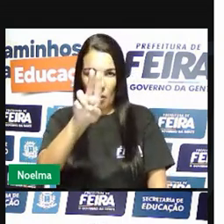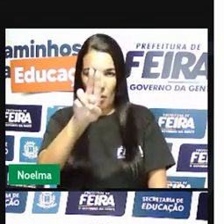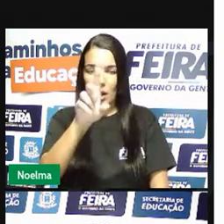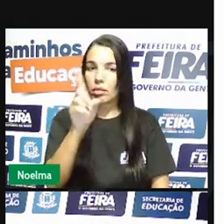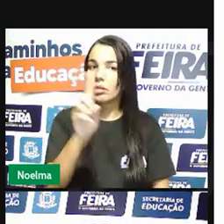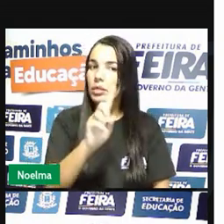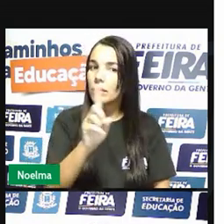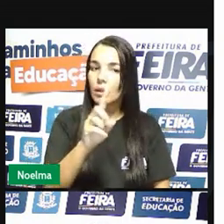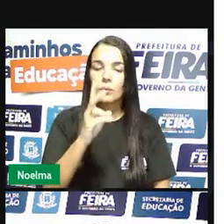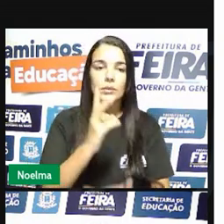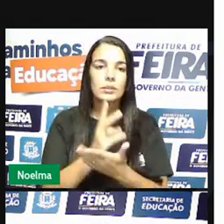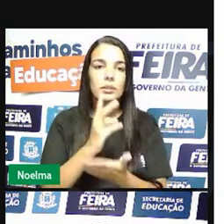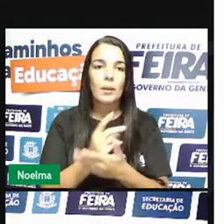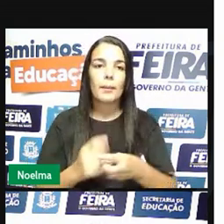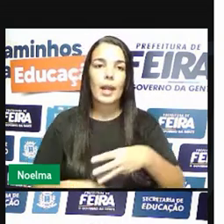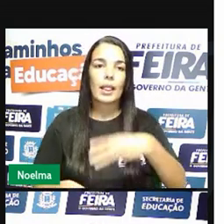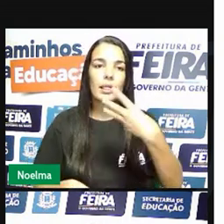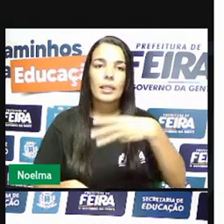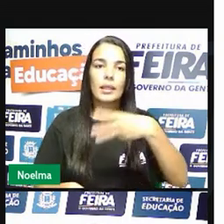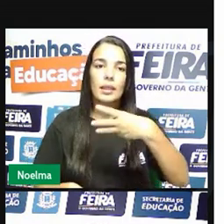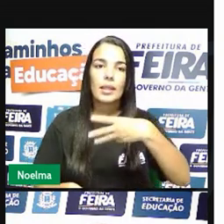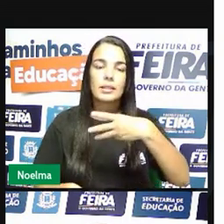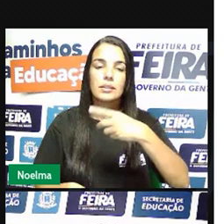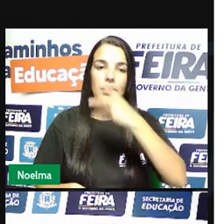não aparece na redação.